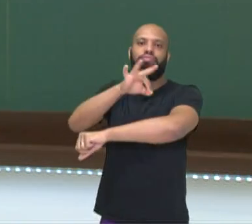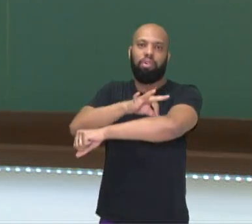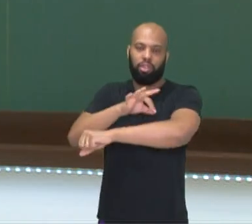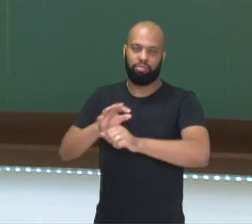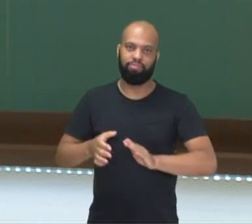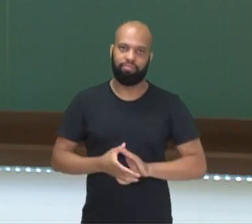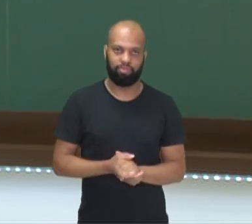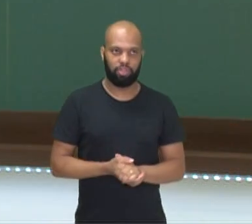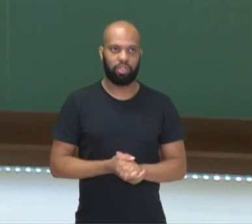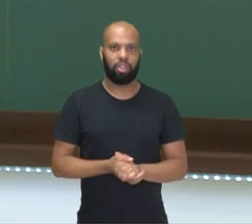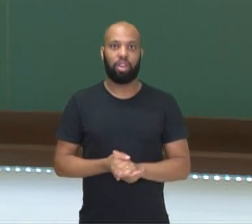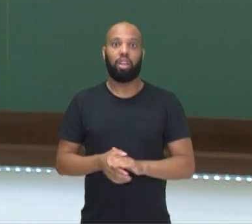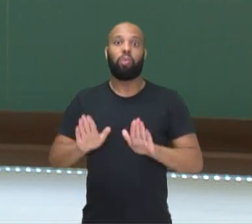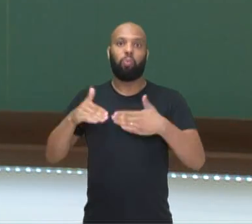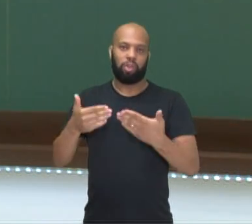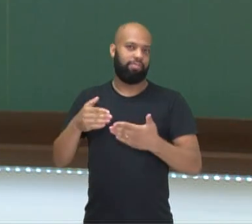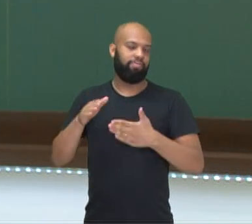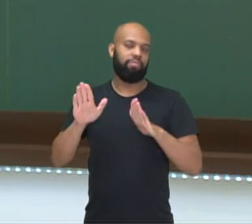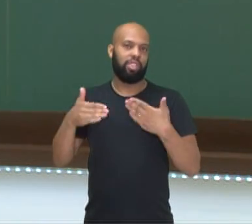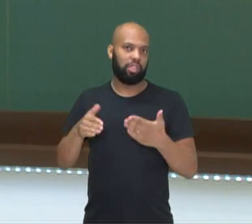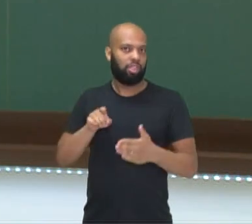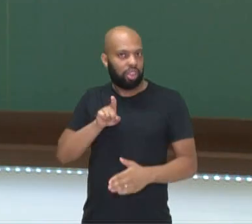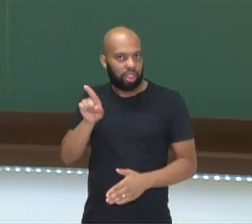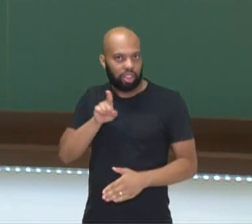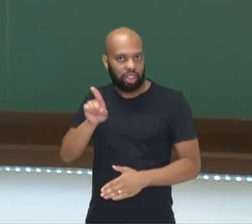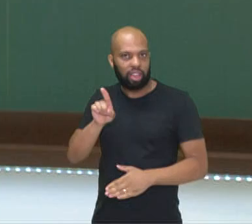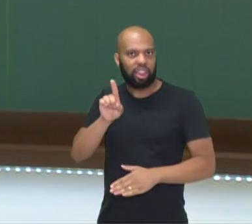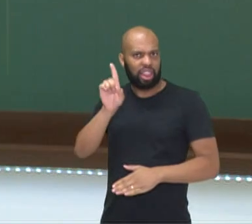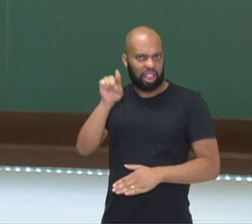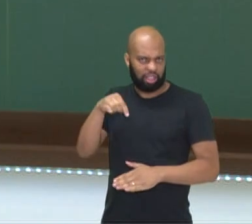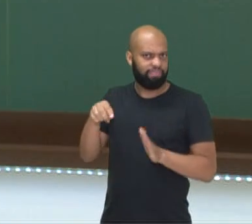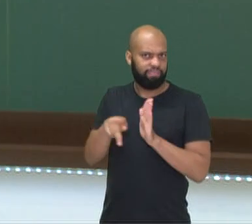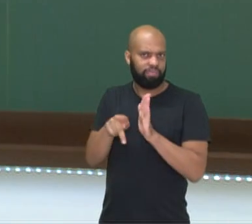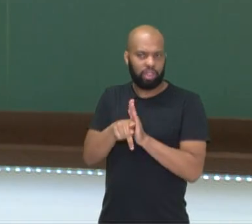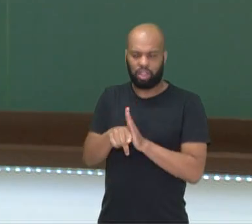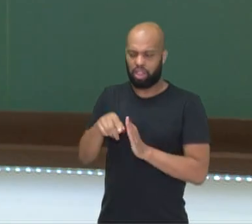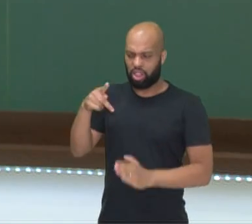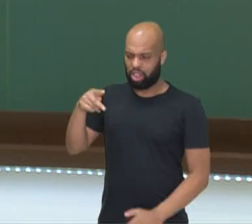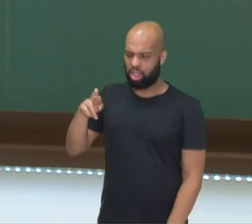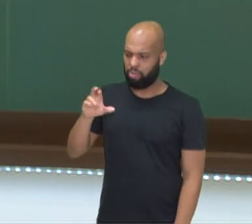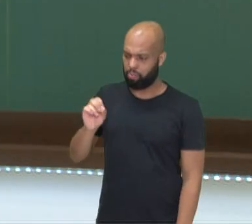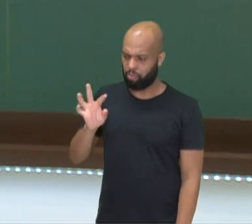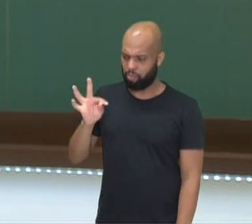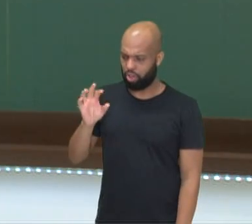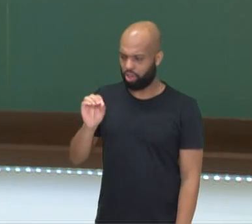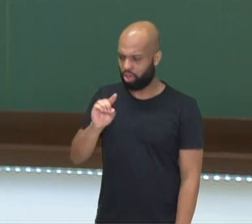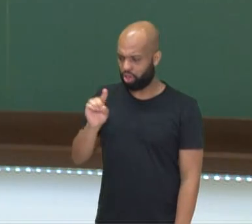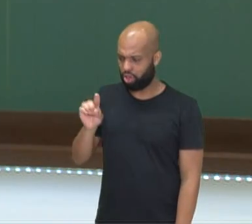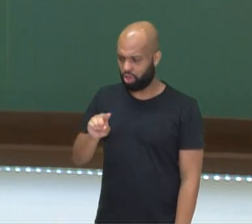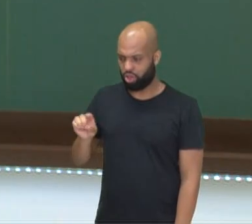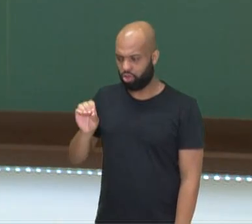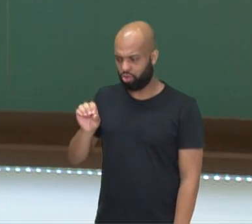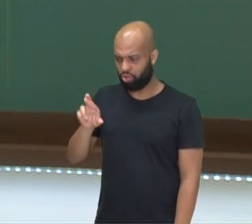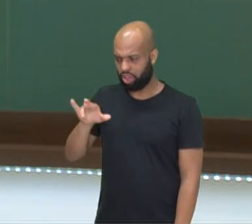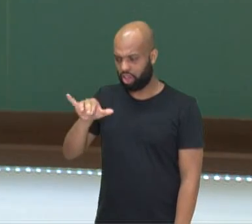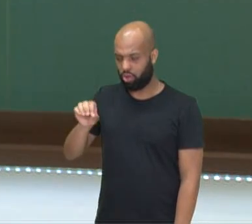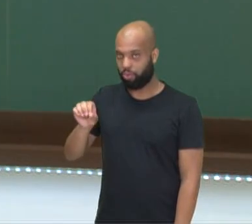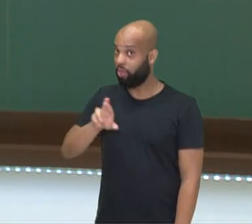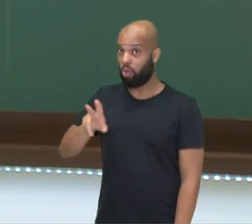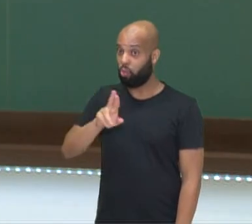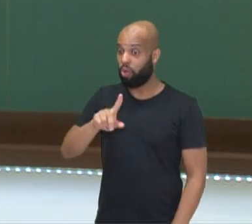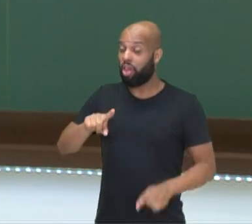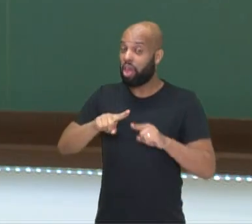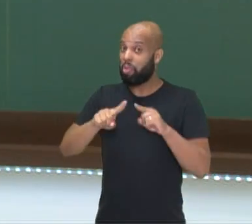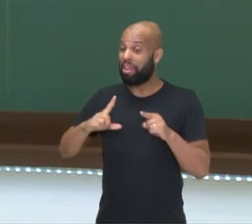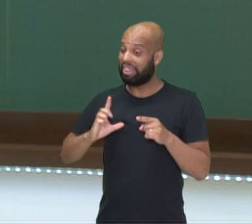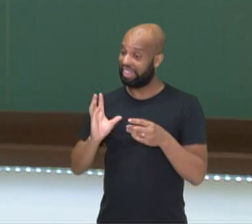não necessariamente ele seja um protozoário, mas no interior desse mosquito